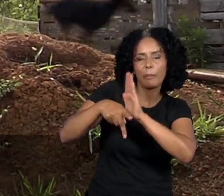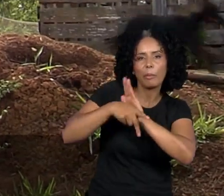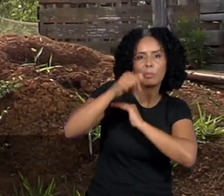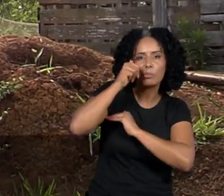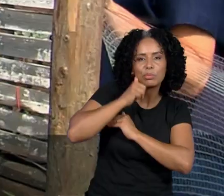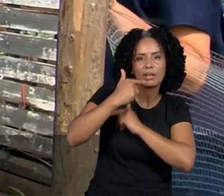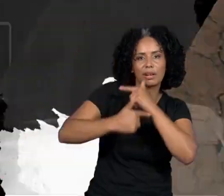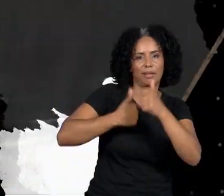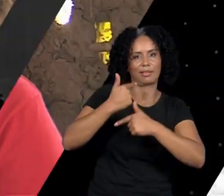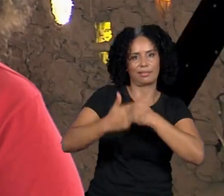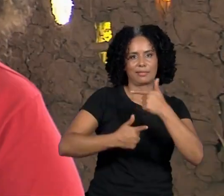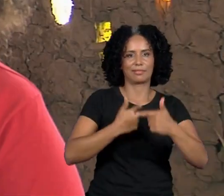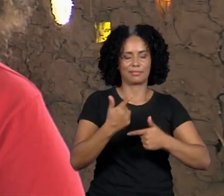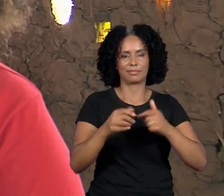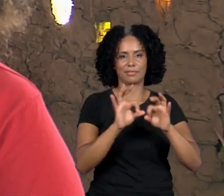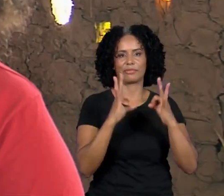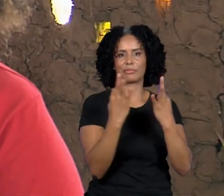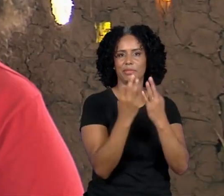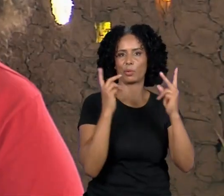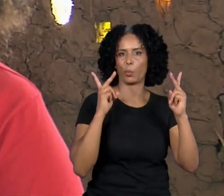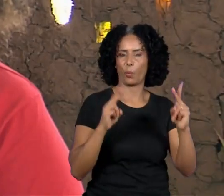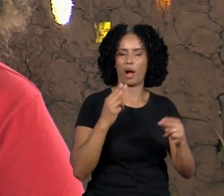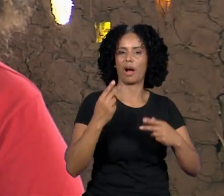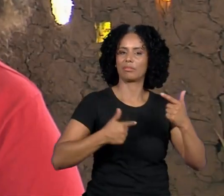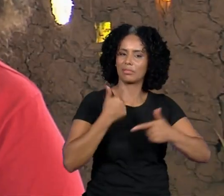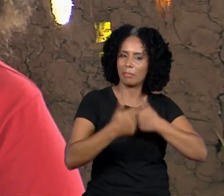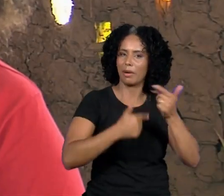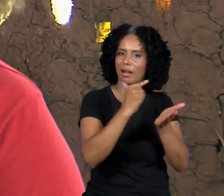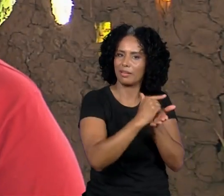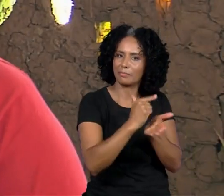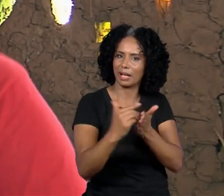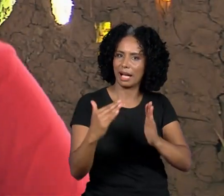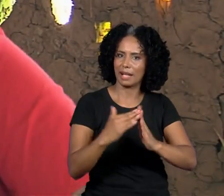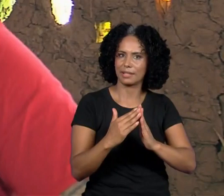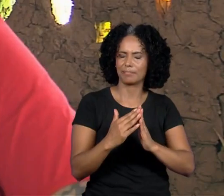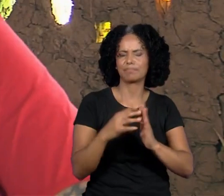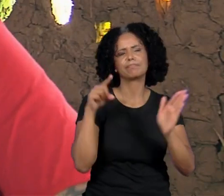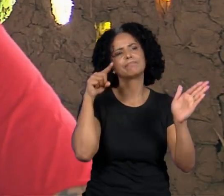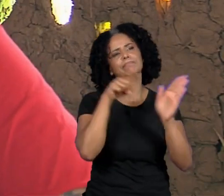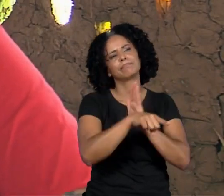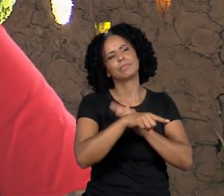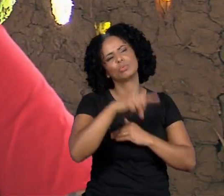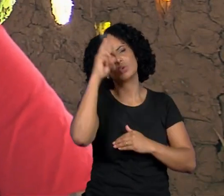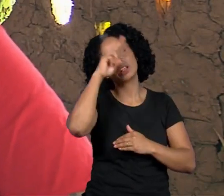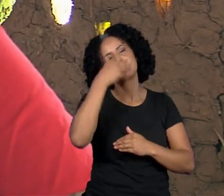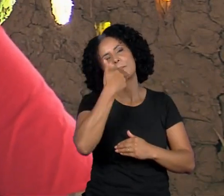trabalhadora doméstica. Qual é a melhor lembrança da época de trabalhadora doméstica?